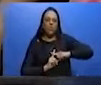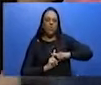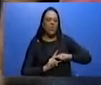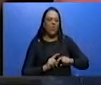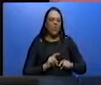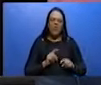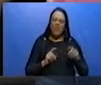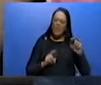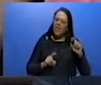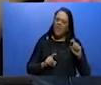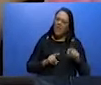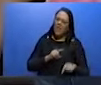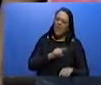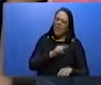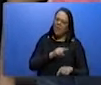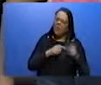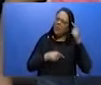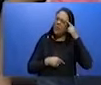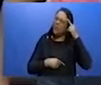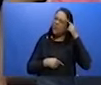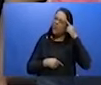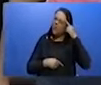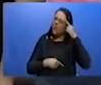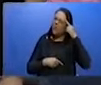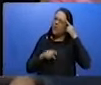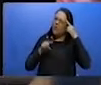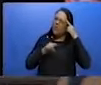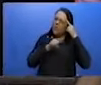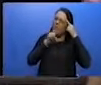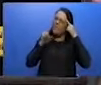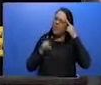mais alguém para atrapalhar a vida dos nossos índios?